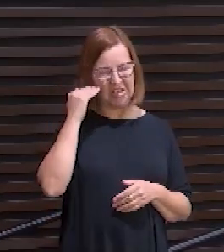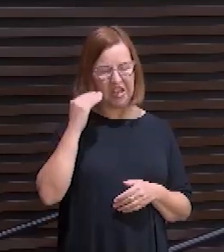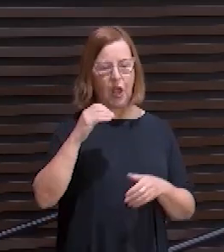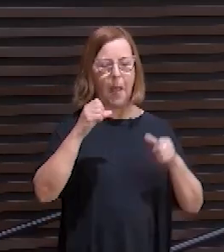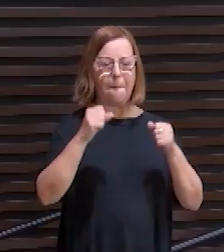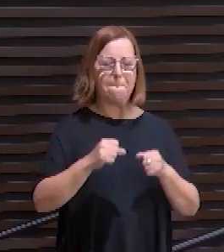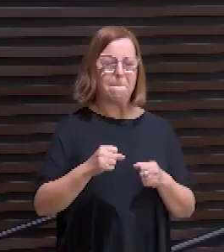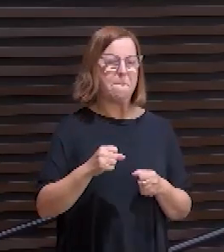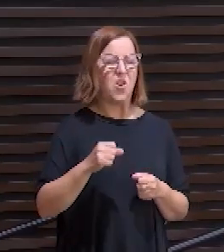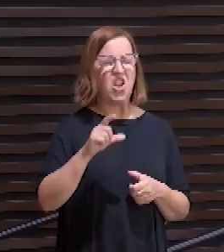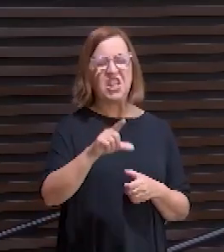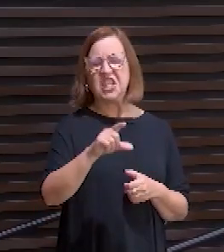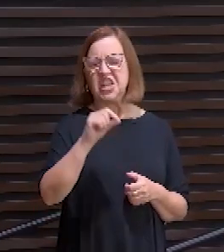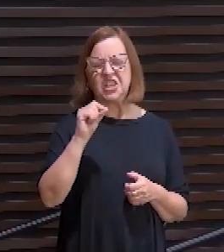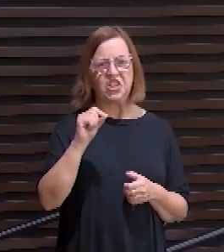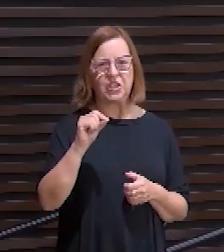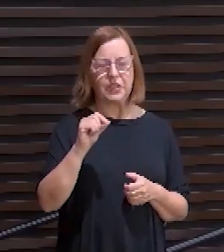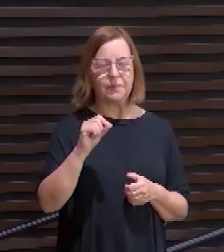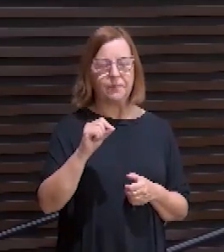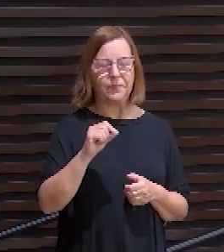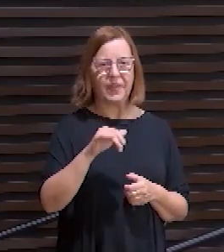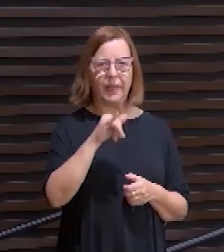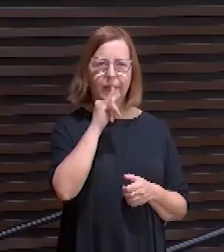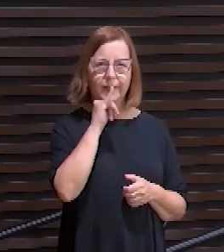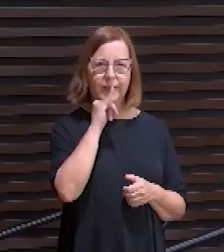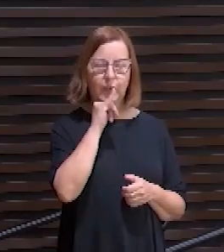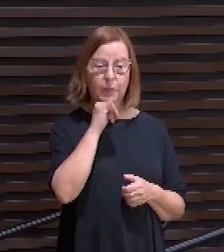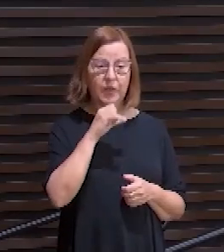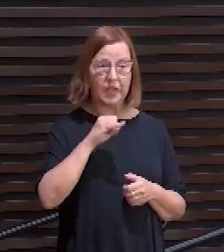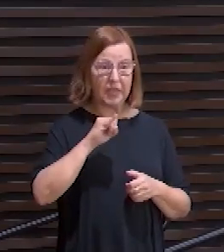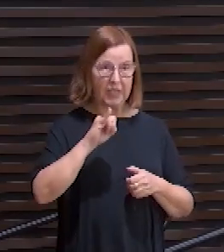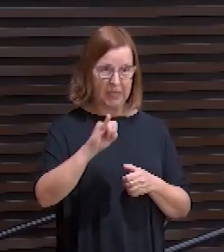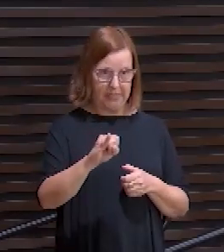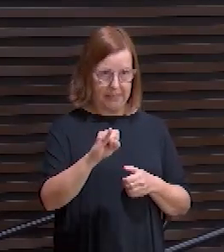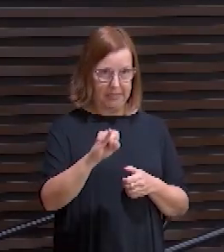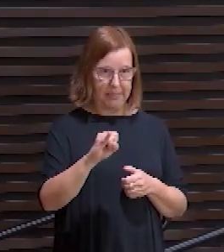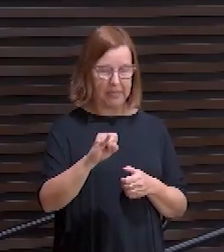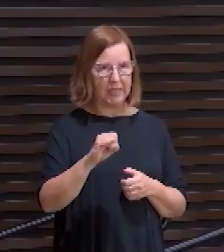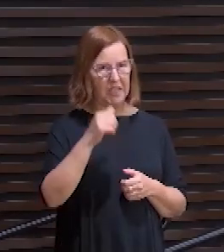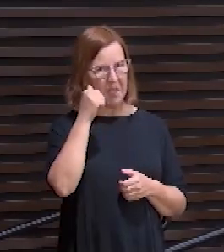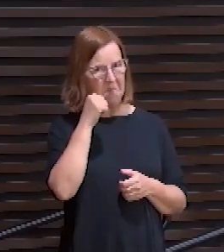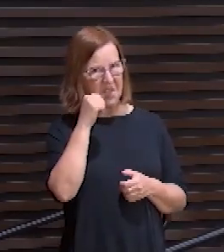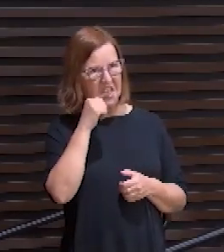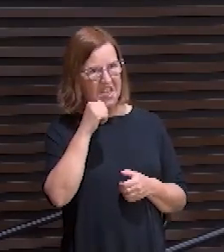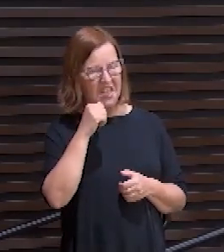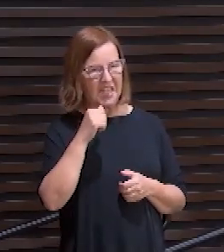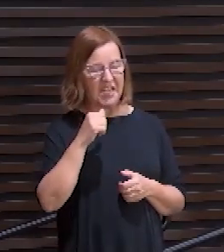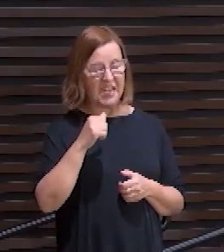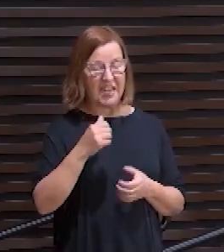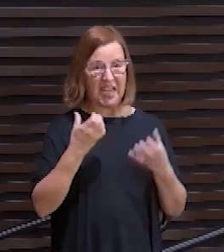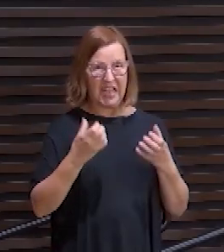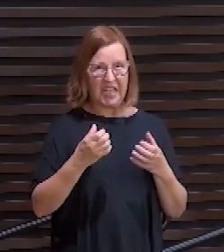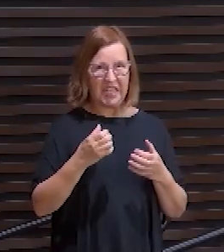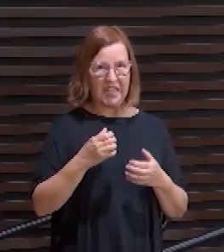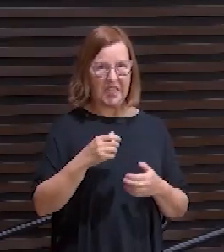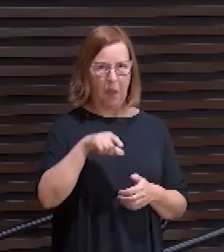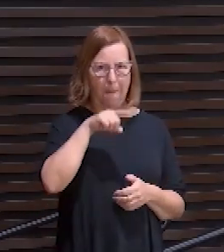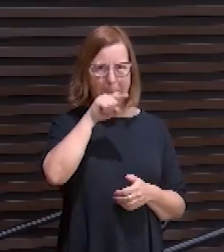uma menina tendo um pênis, ele tem o direito, como criança, de escolher a amputação.